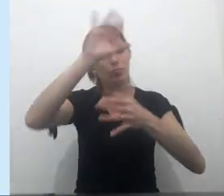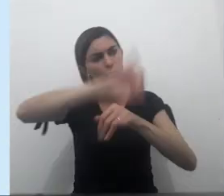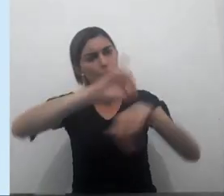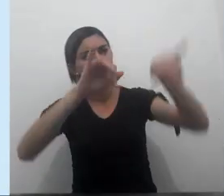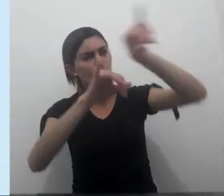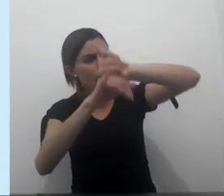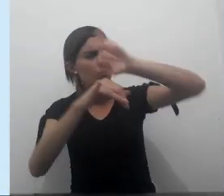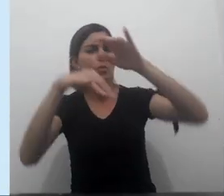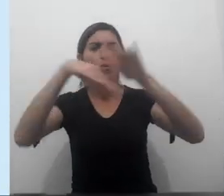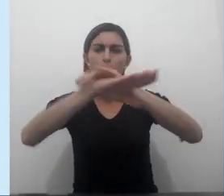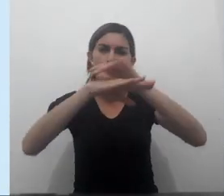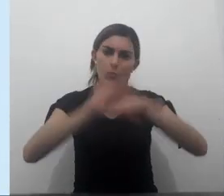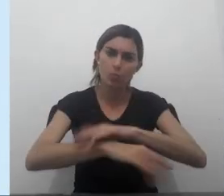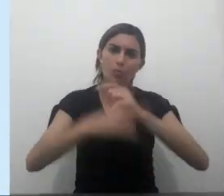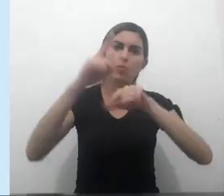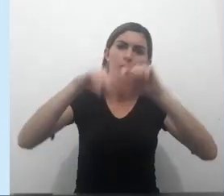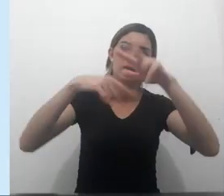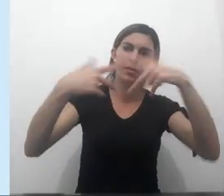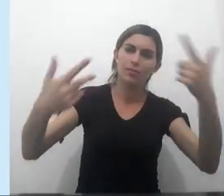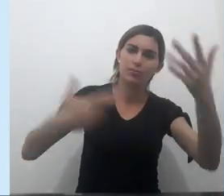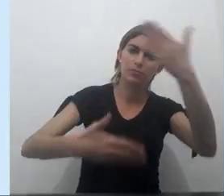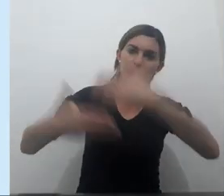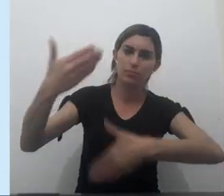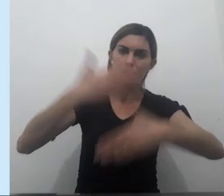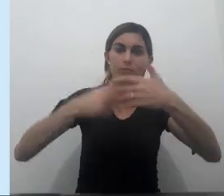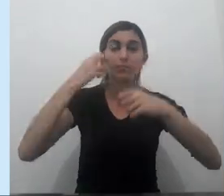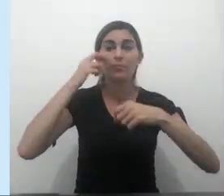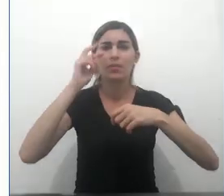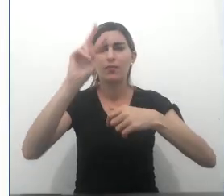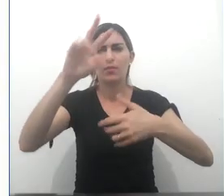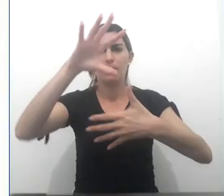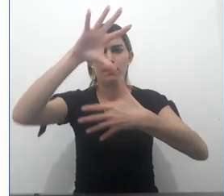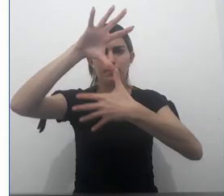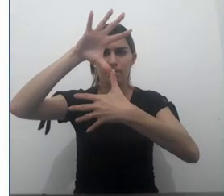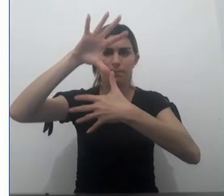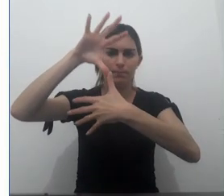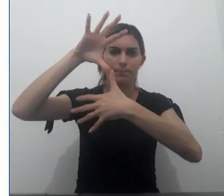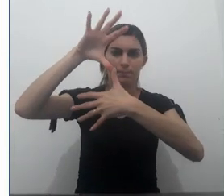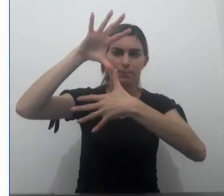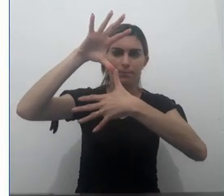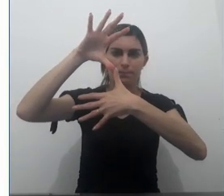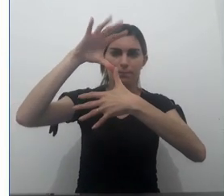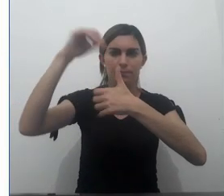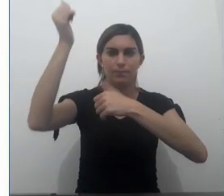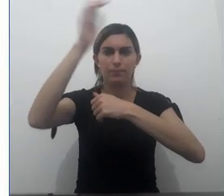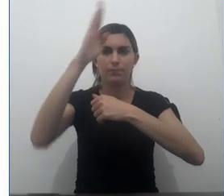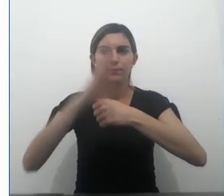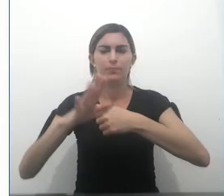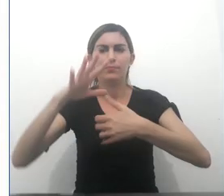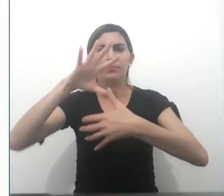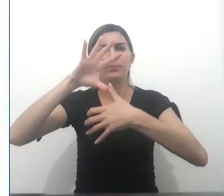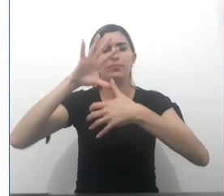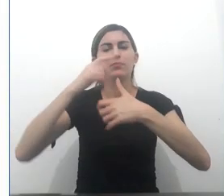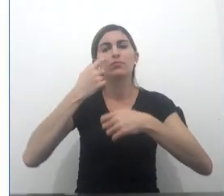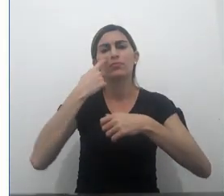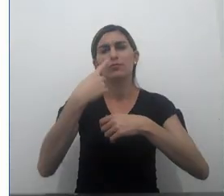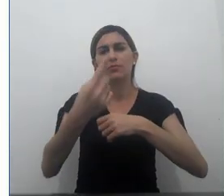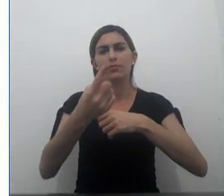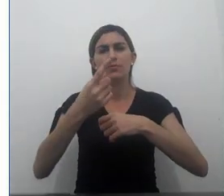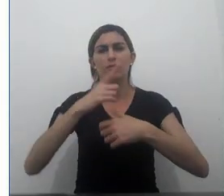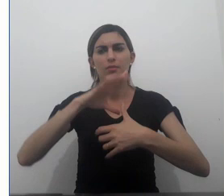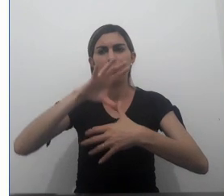né, as suas embarcações com outras mercadorias. Observa na tela. Na tela você vê, né, um mapa do Brasil, e a